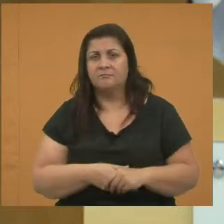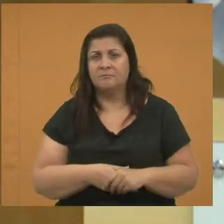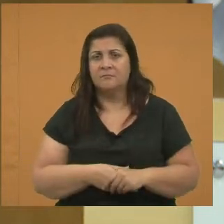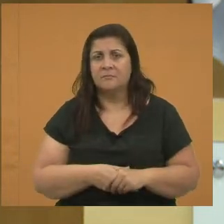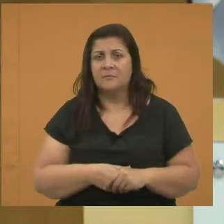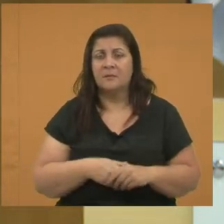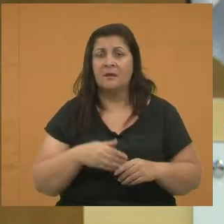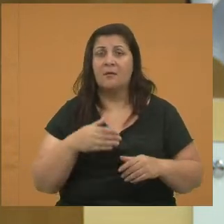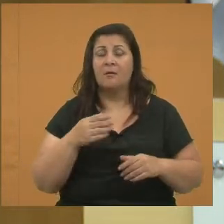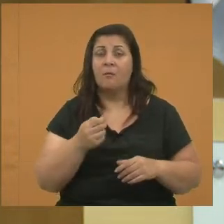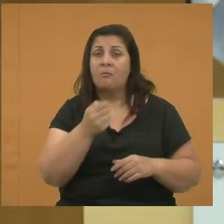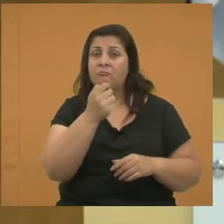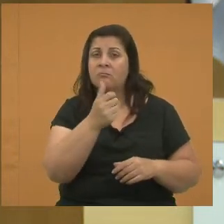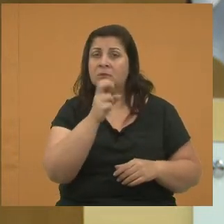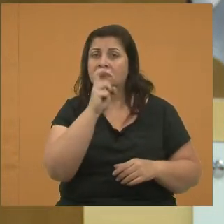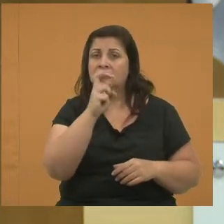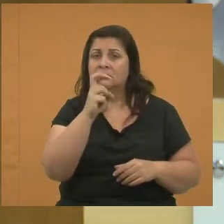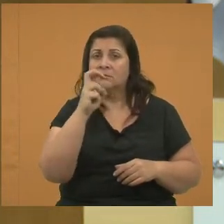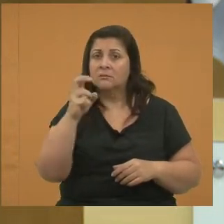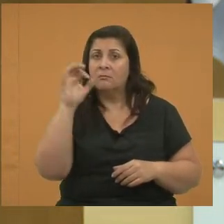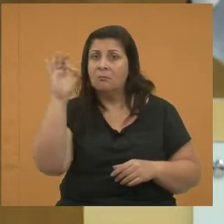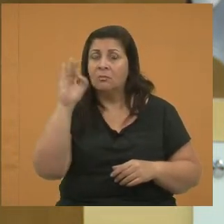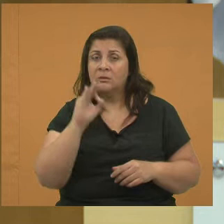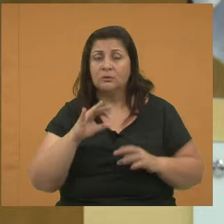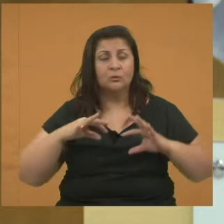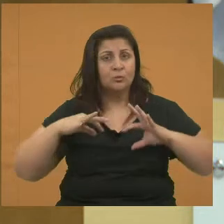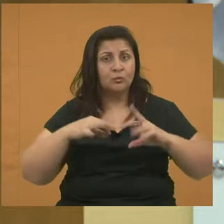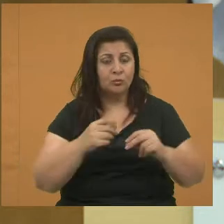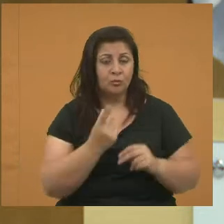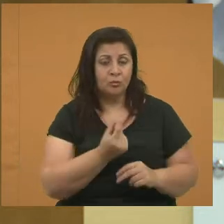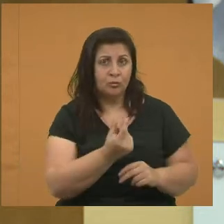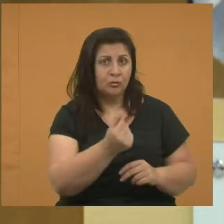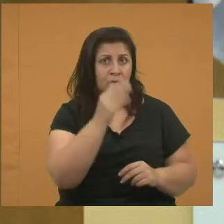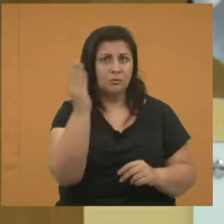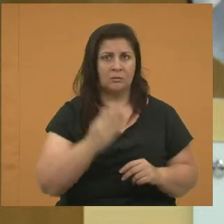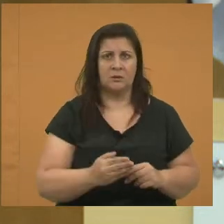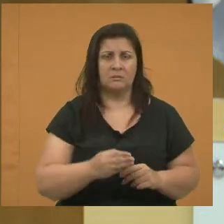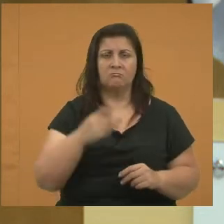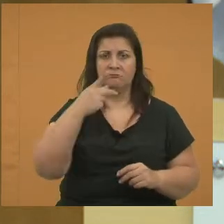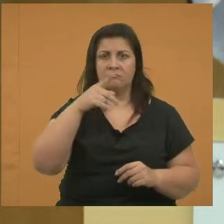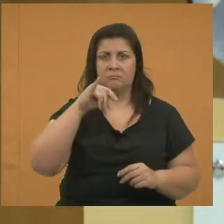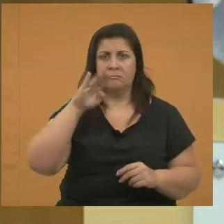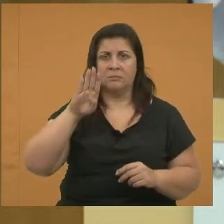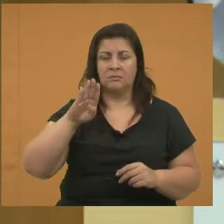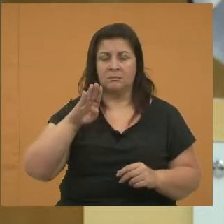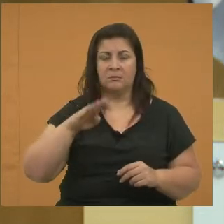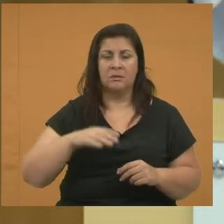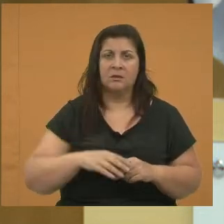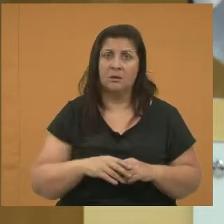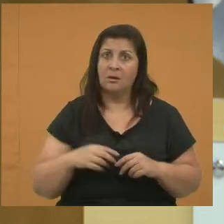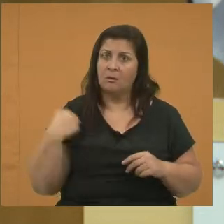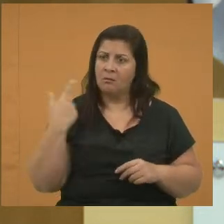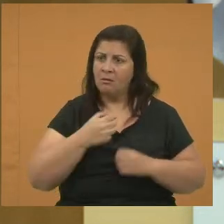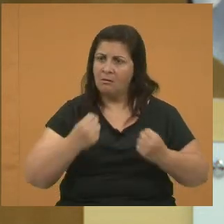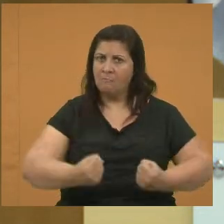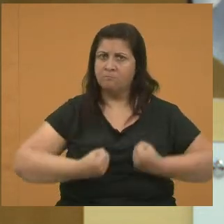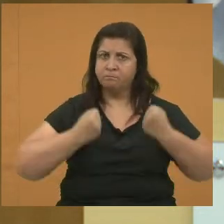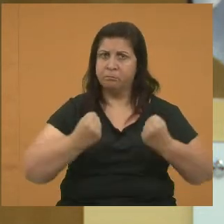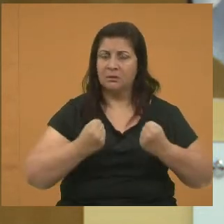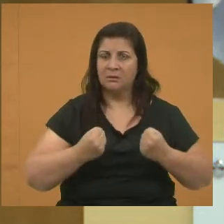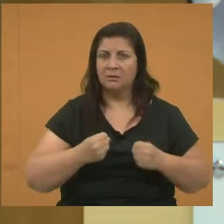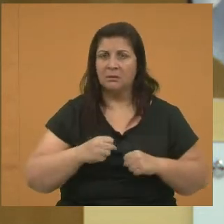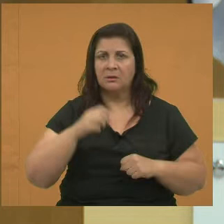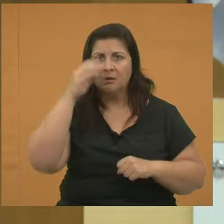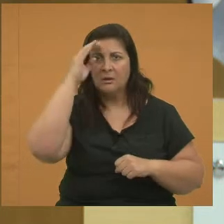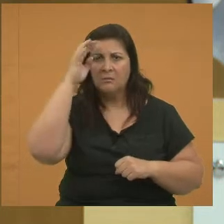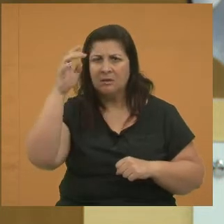quase 55% do PIB brasileiro. Imagina a força que nós somos numa nação, imagina um país sem